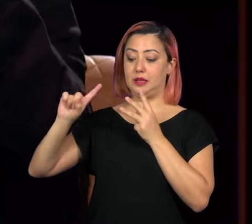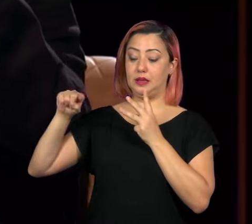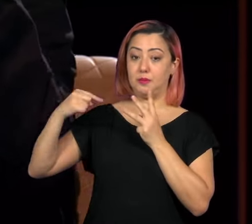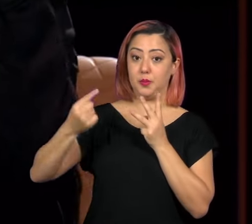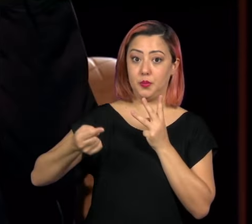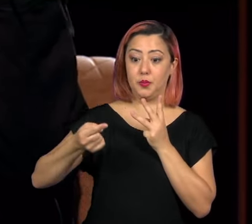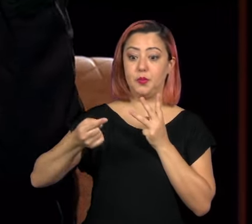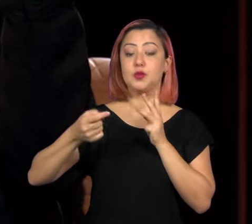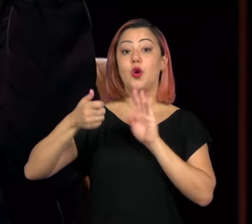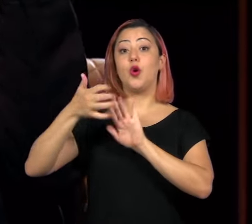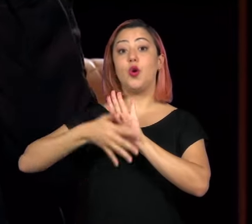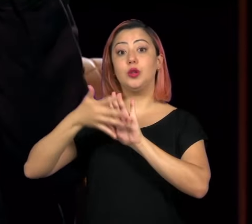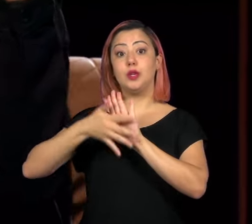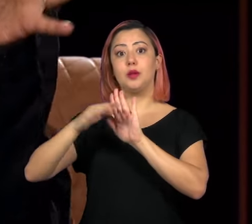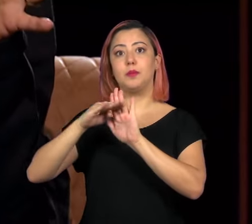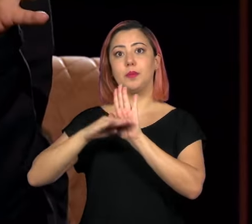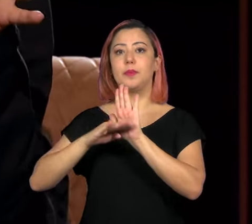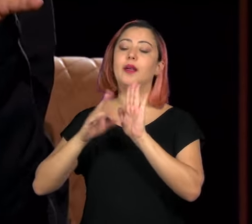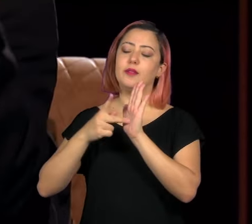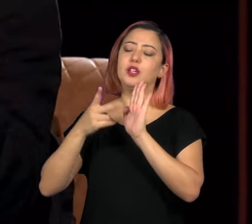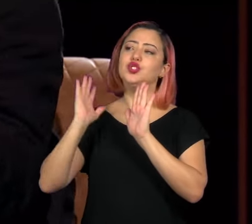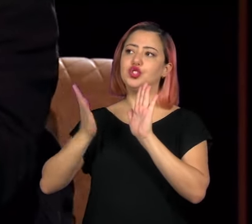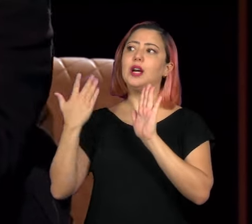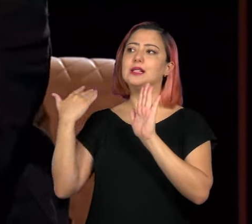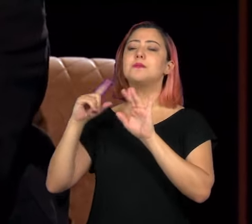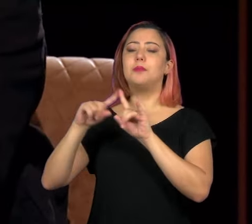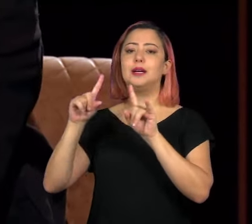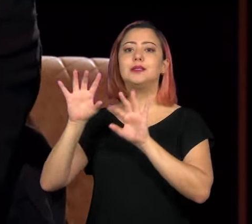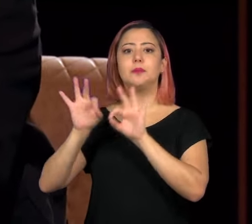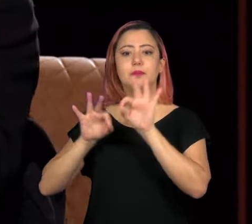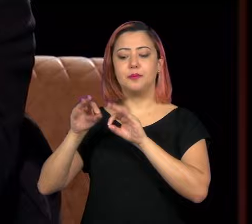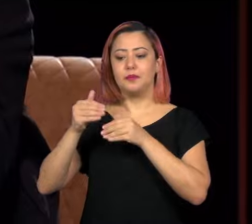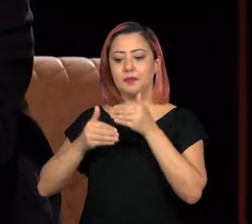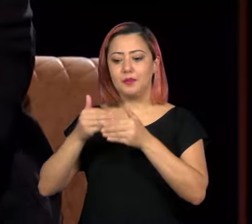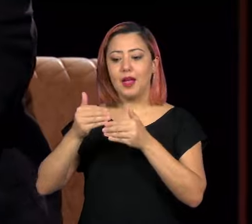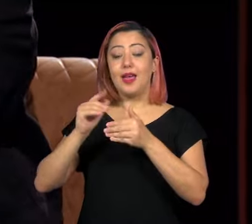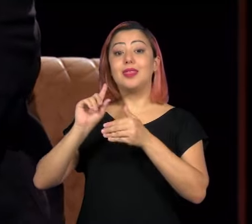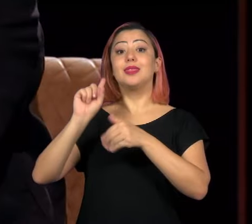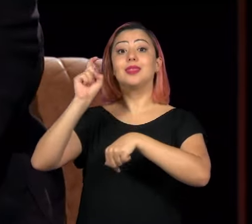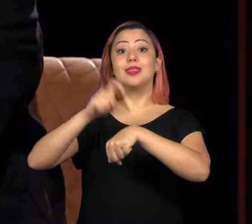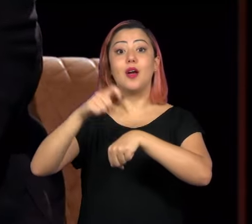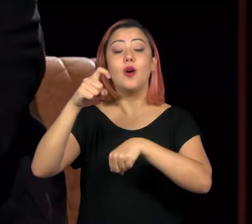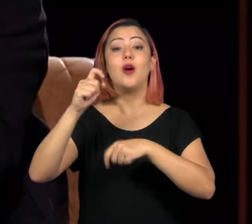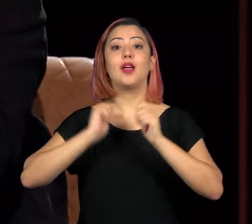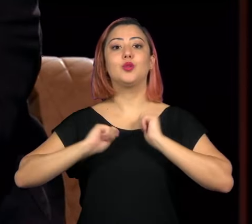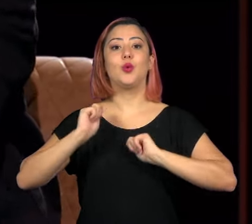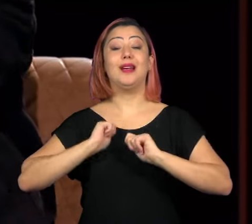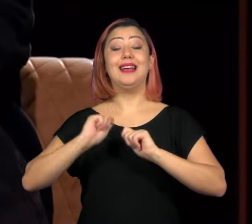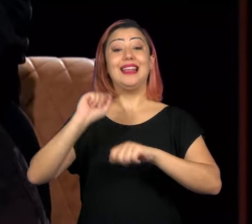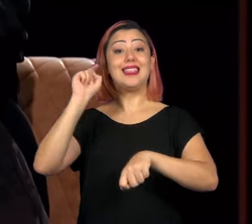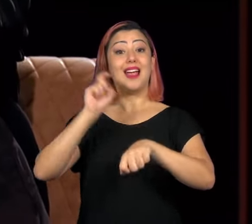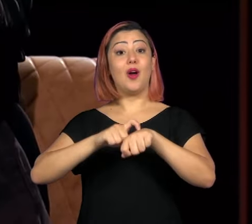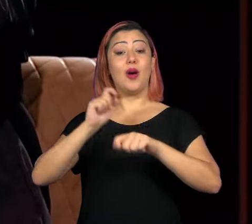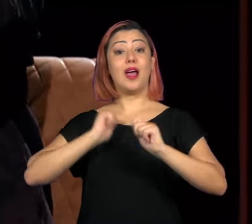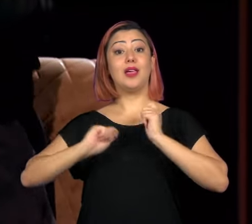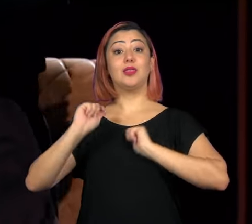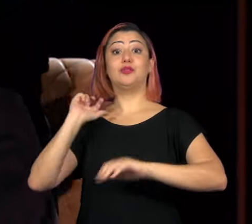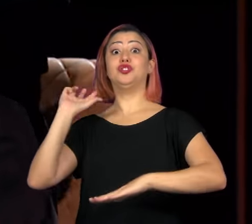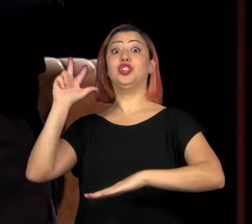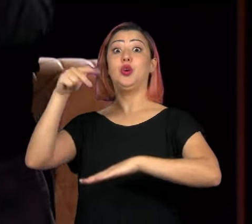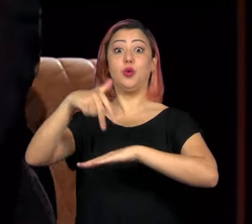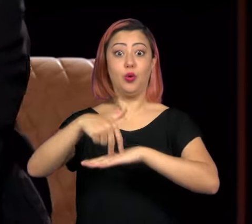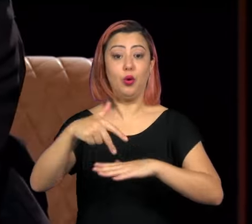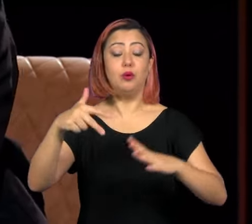você escreve o roteiro, né? O roteiro já está escrito, aí depois você põe os atores, e é nessa ordem que eles vão conversando com a gente. Ou seja, você põe uma pessoa